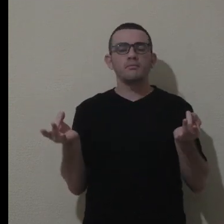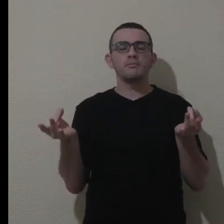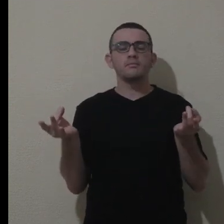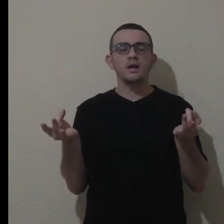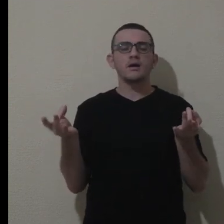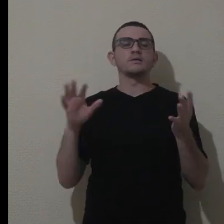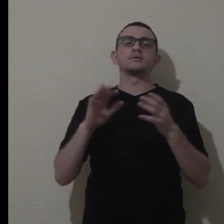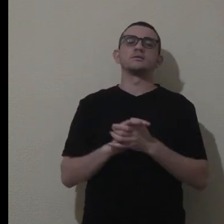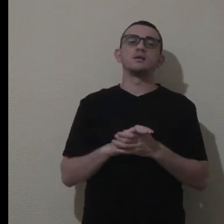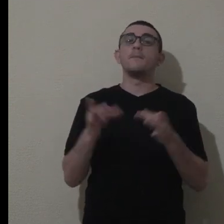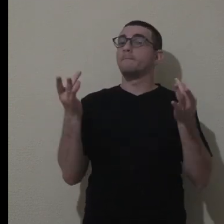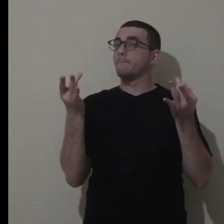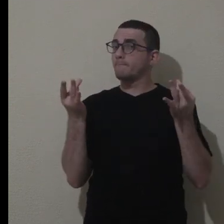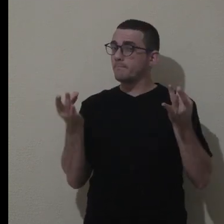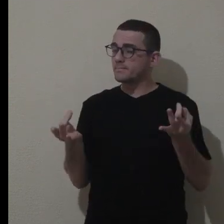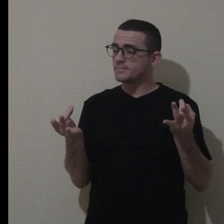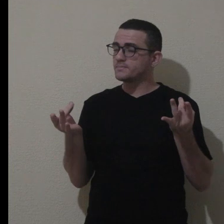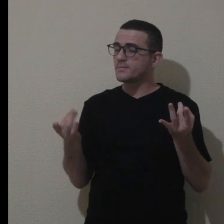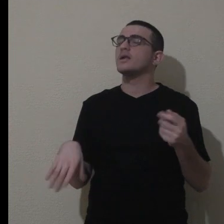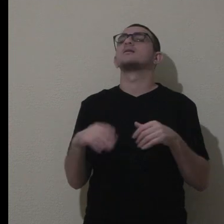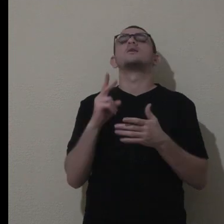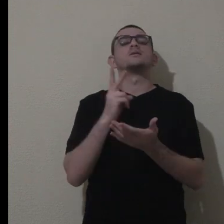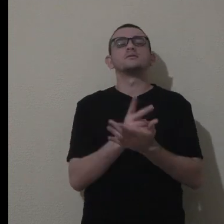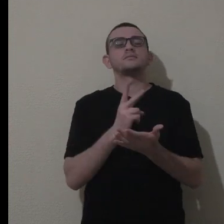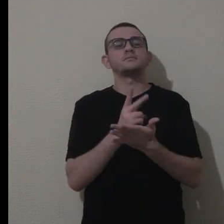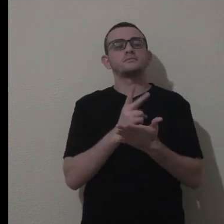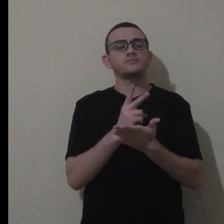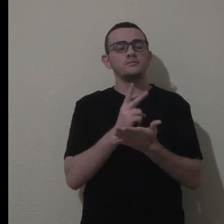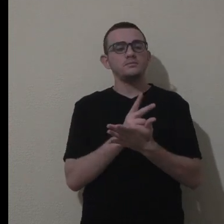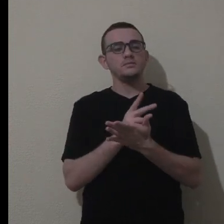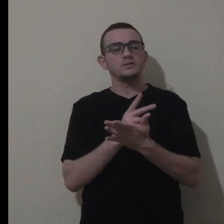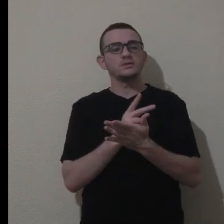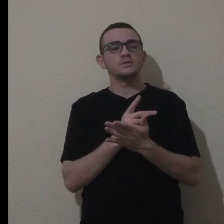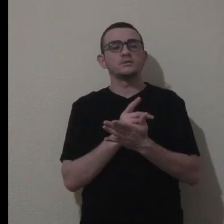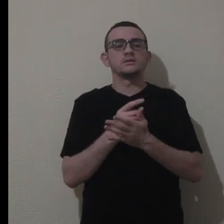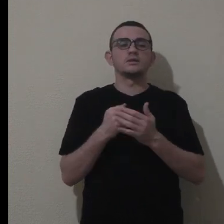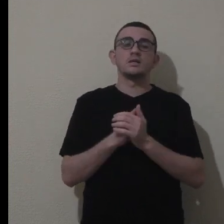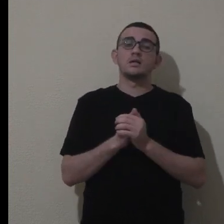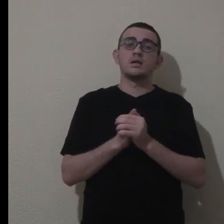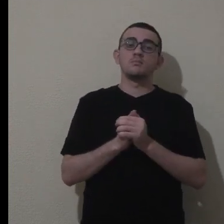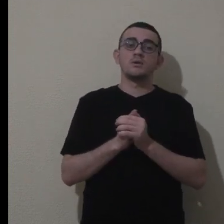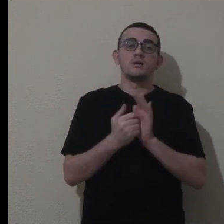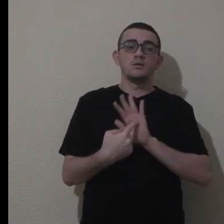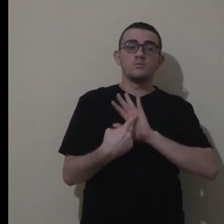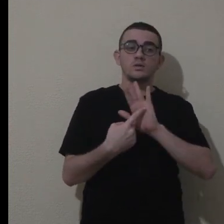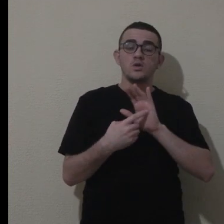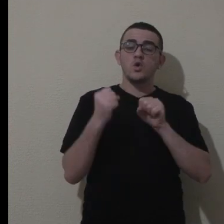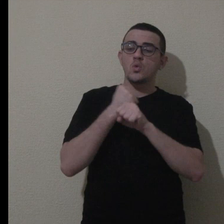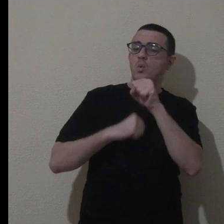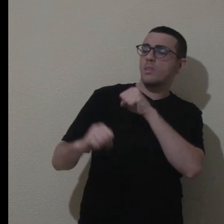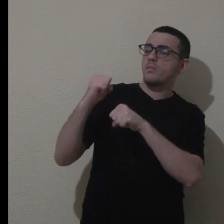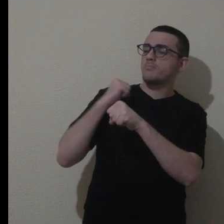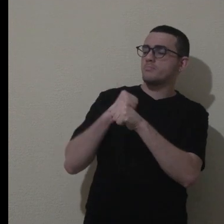Meditação. Né? Meditação tem sido trazido cada vez mais em voga, né? No ano passado,